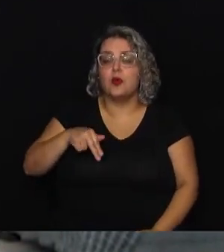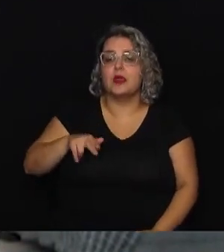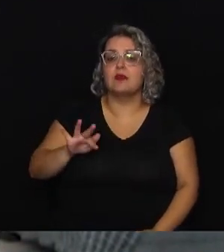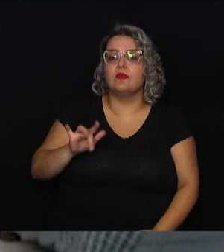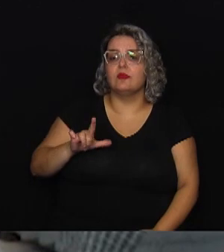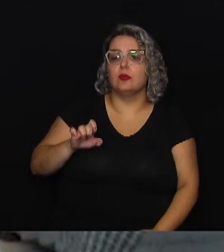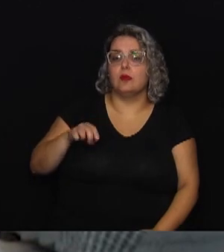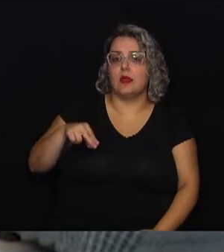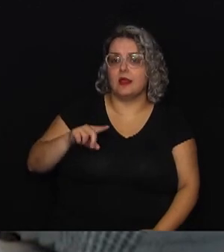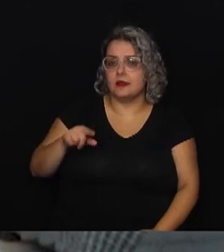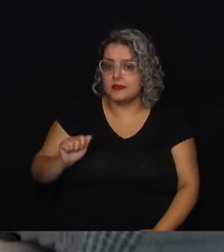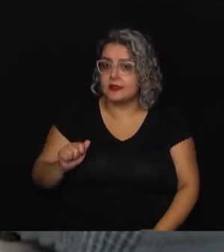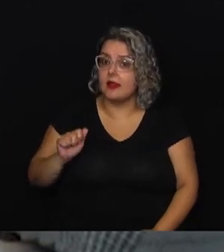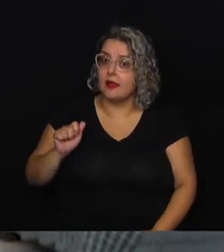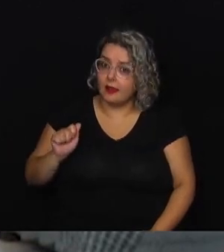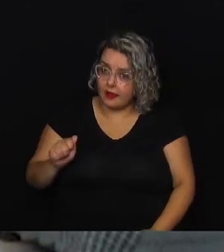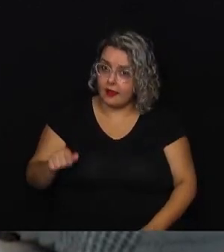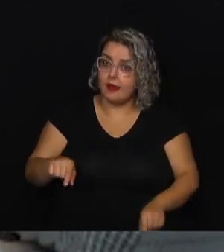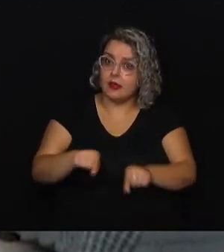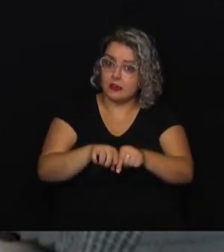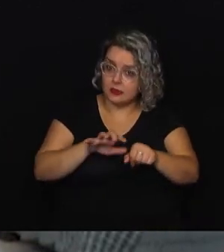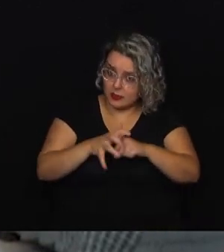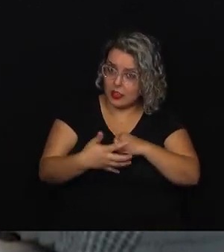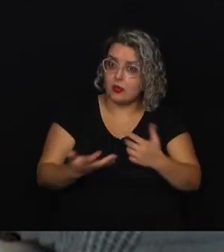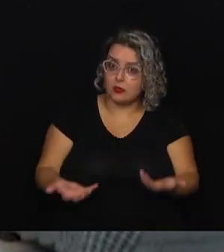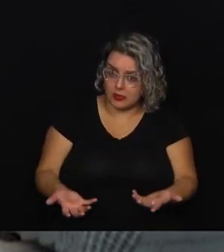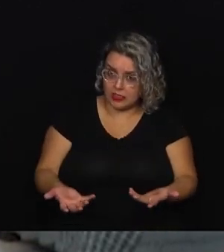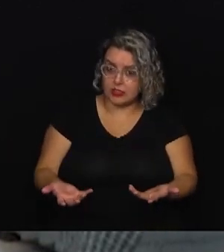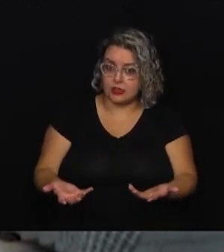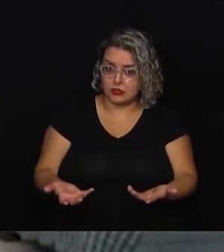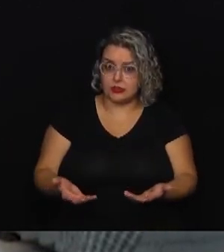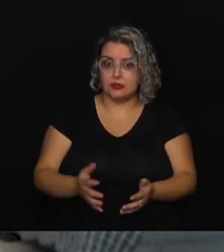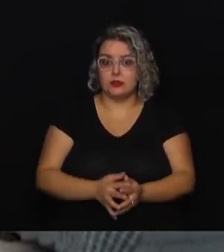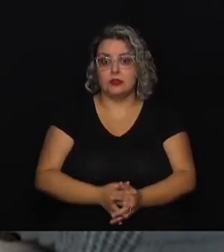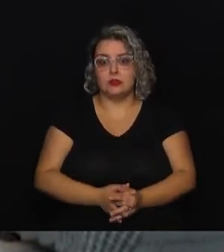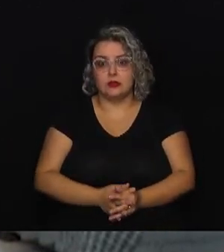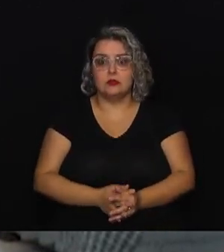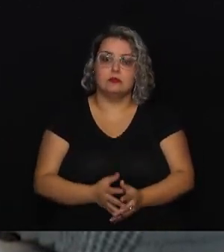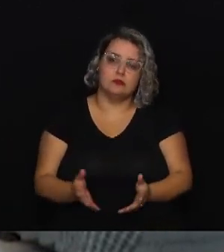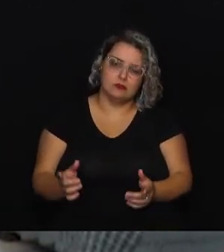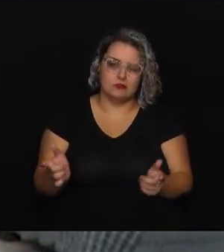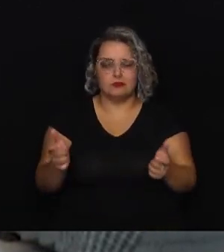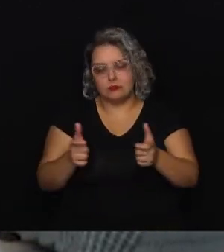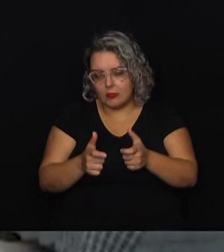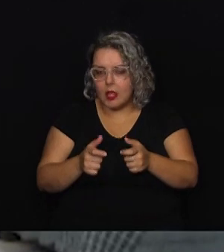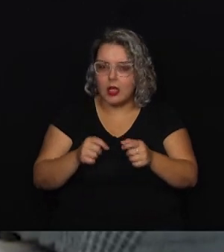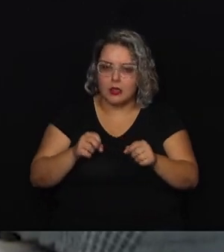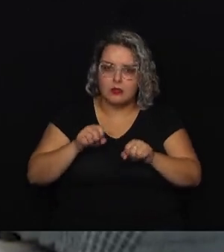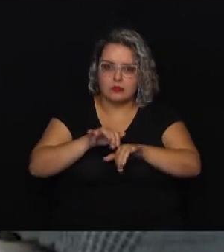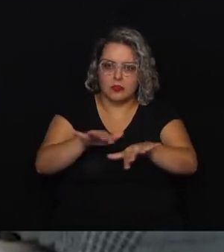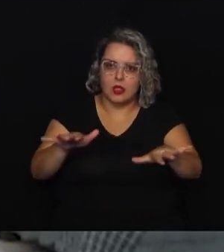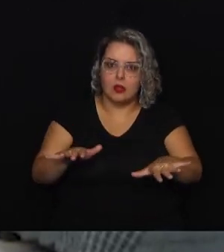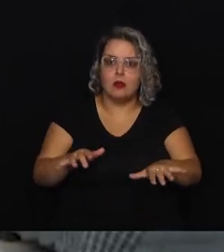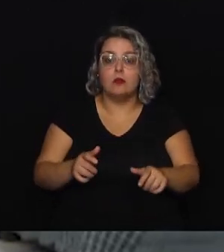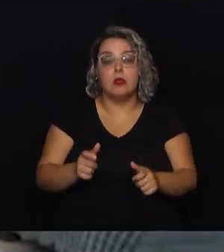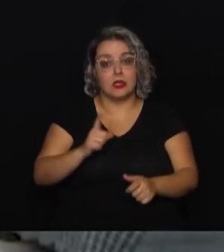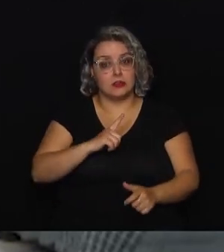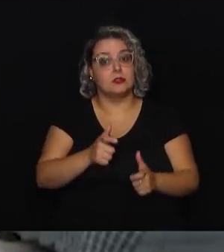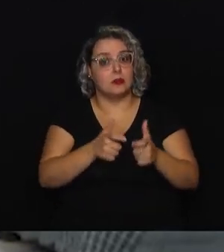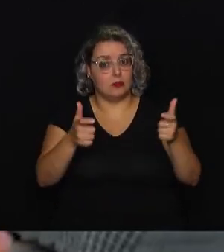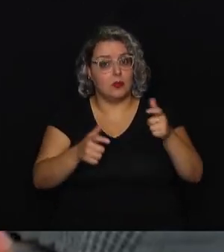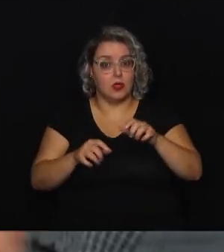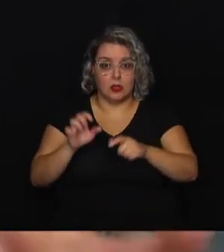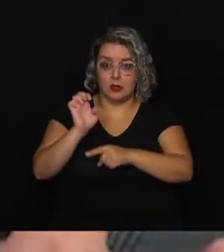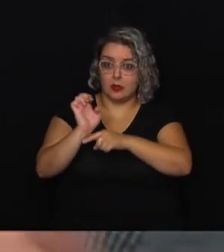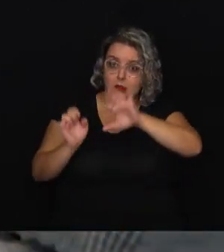ali associada à Covid-19. Os números ainda são relativamente baixos, mas estão ali com uma pegada de aumento no estado do Amazonas